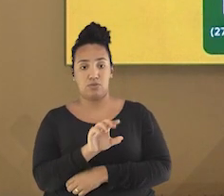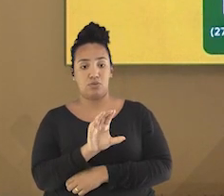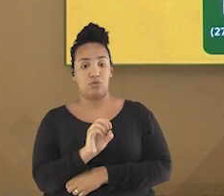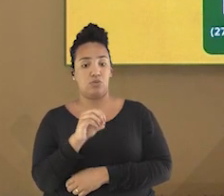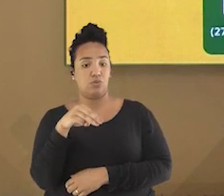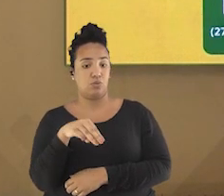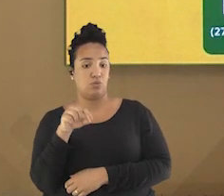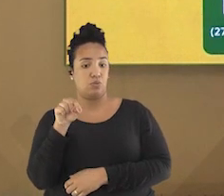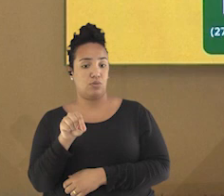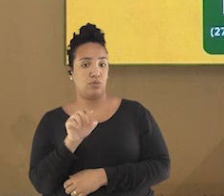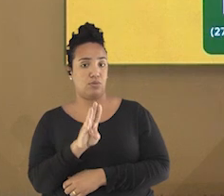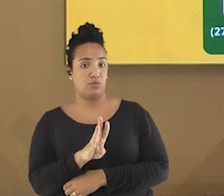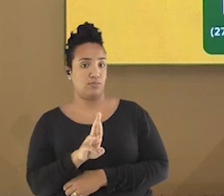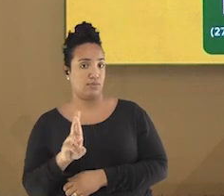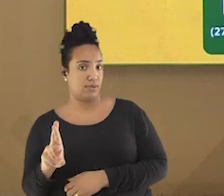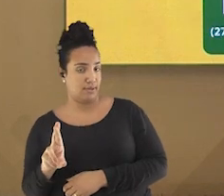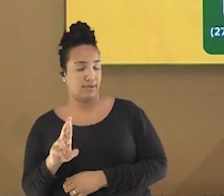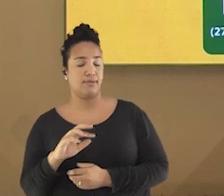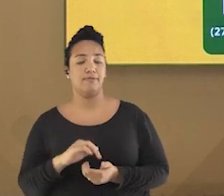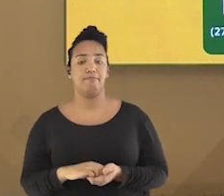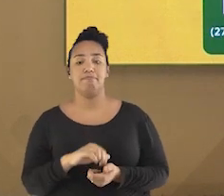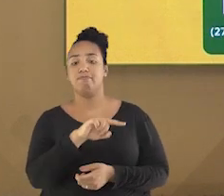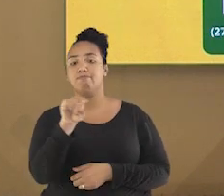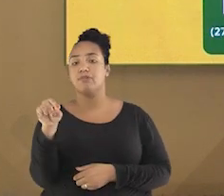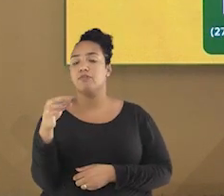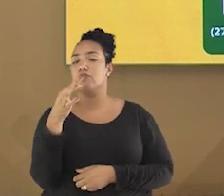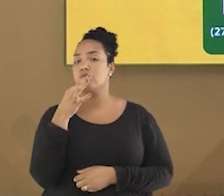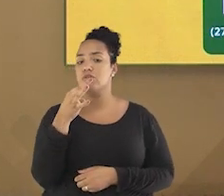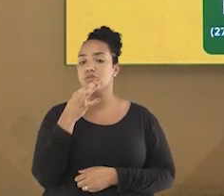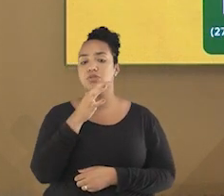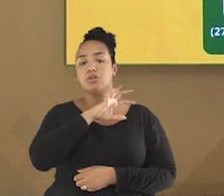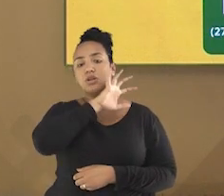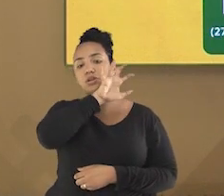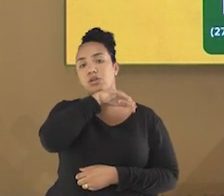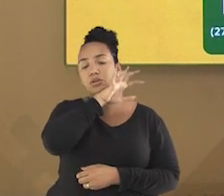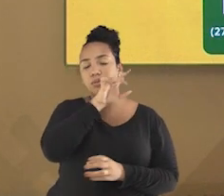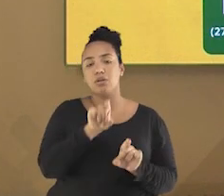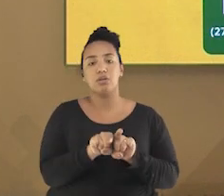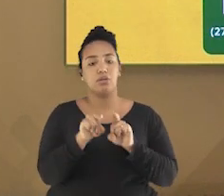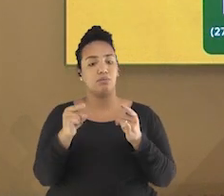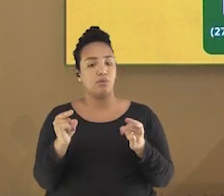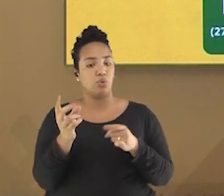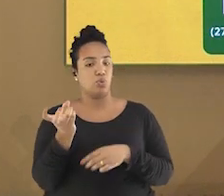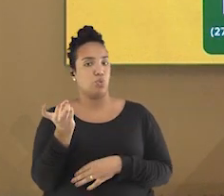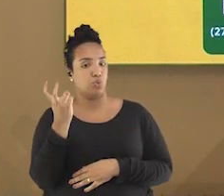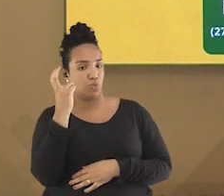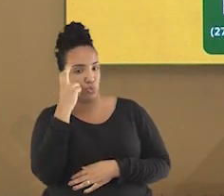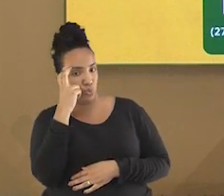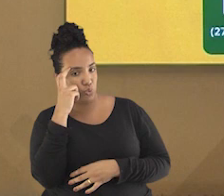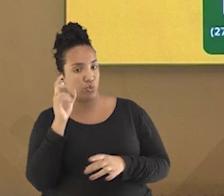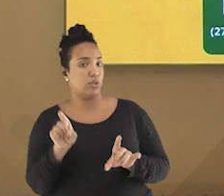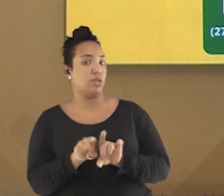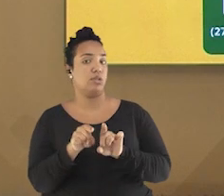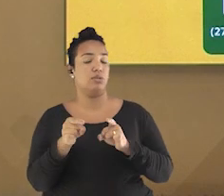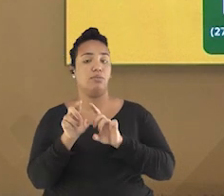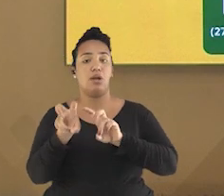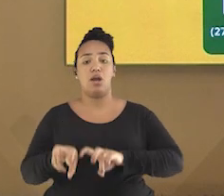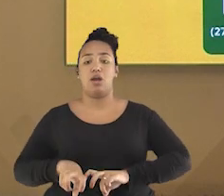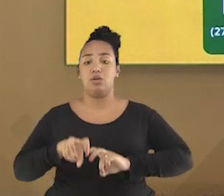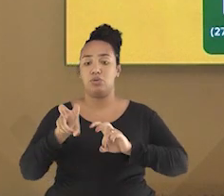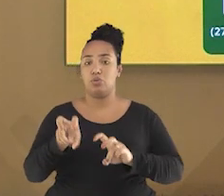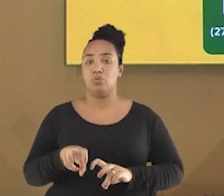museucerrado.com.br, tudo junto, e conheça os animais, a cultura do cerrado, as práticas agrícolas